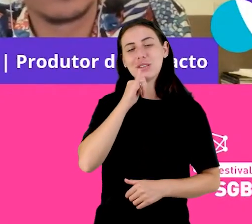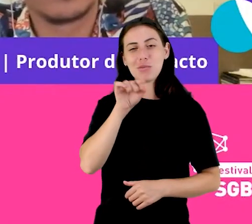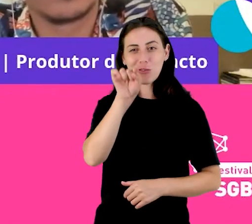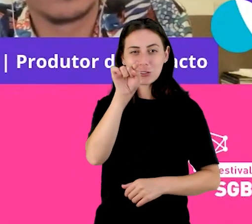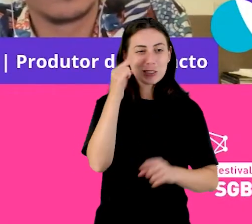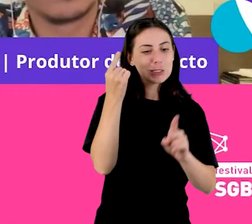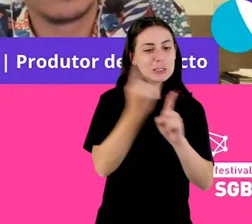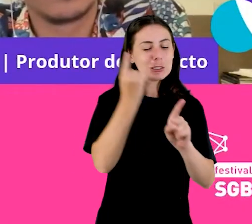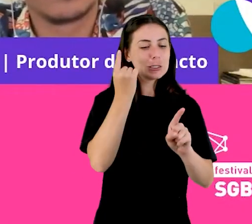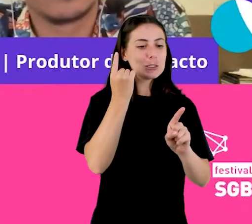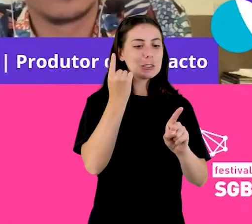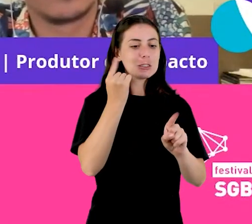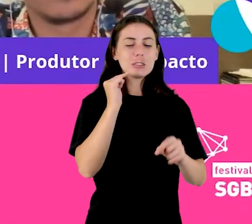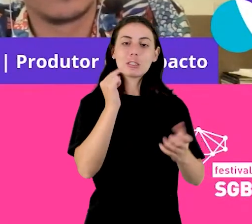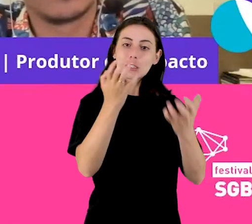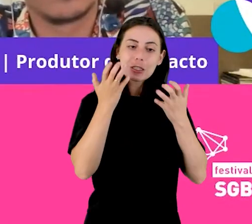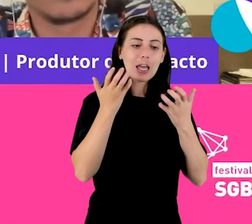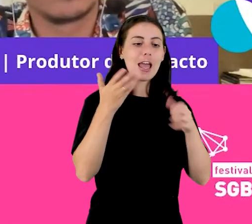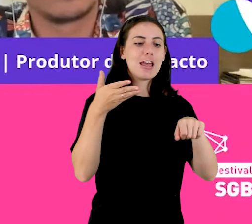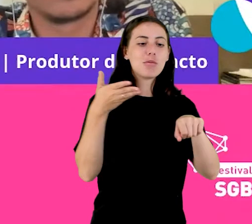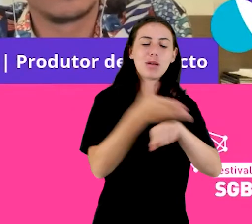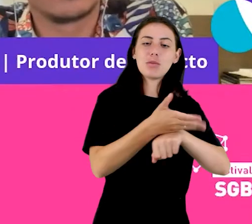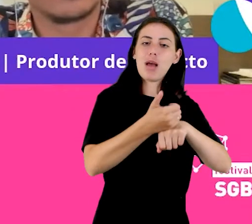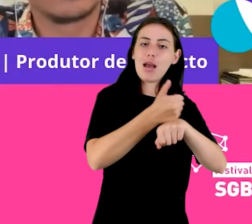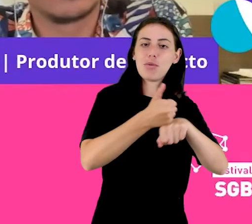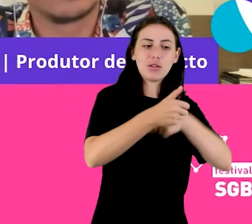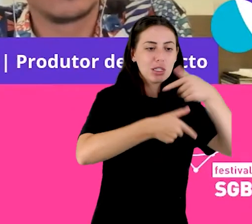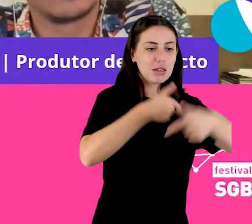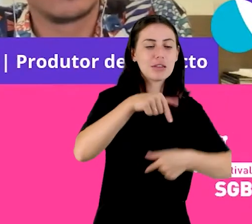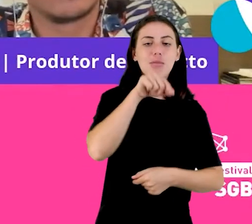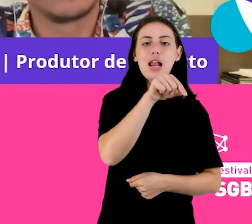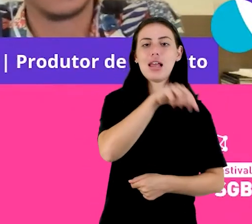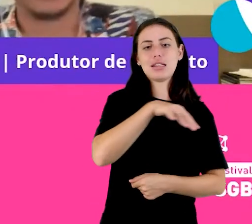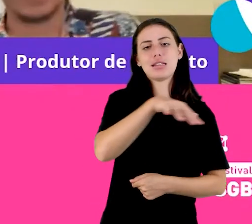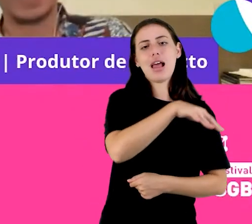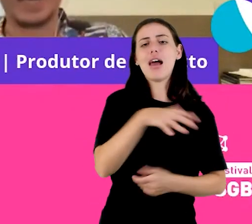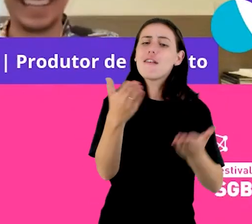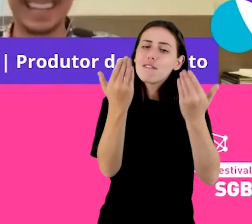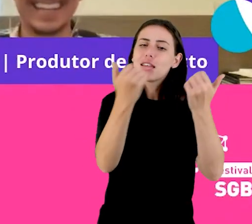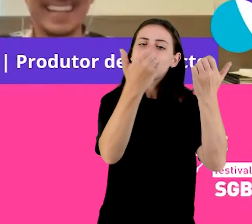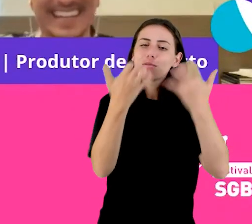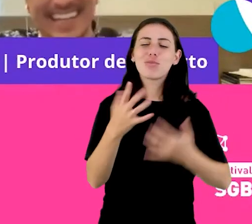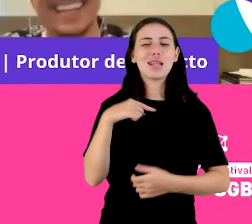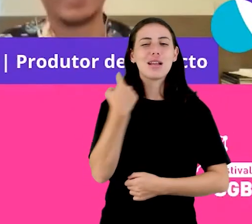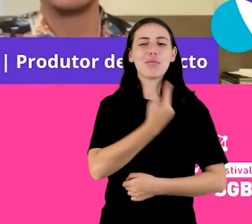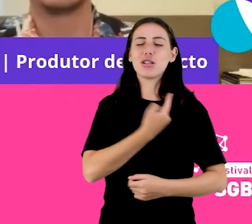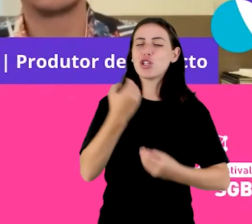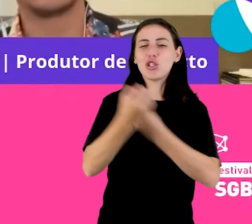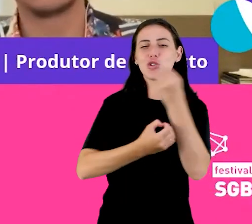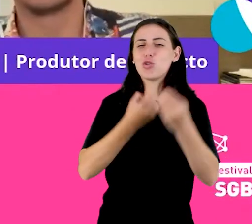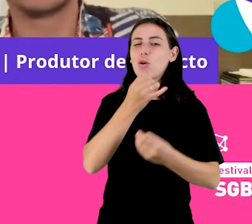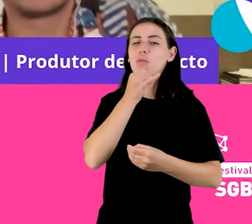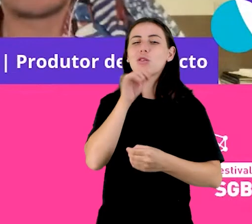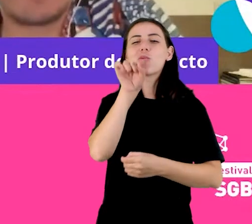você tem um histórico muito grande, mais de 20 anos no cinema, embora não pareça que tem mais de 20 anos, parece um bebezinho. Aí